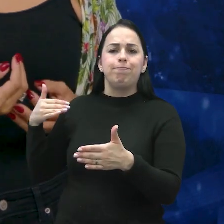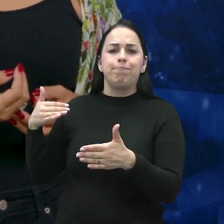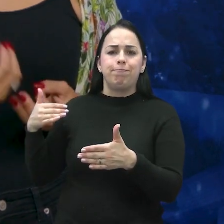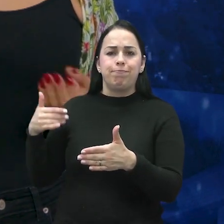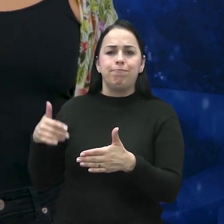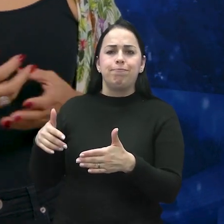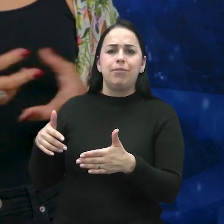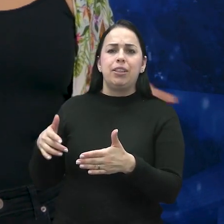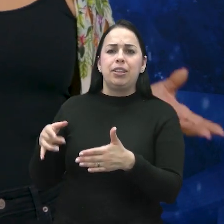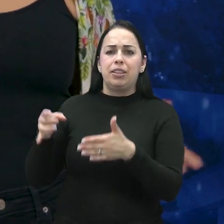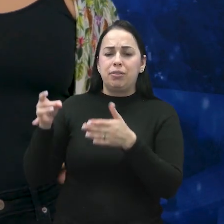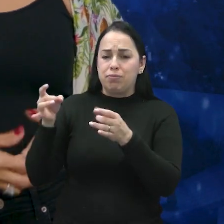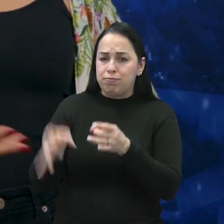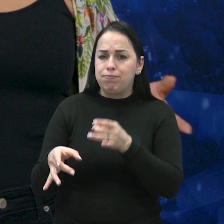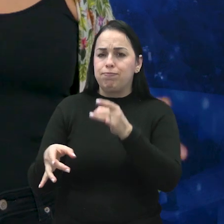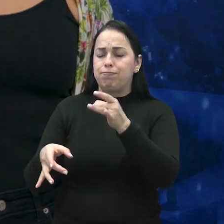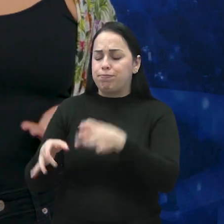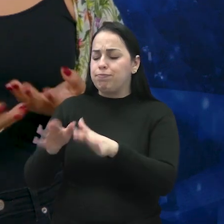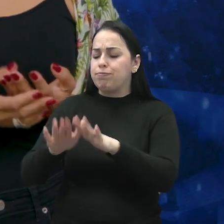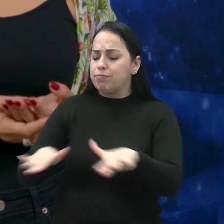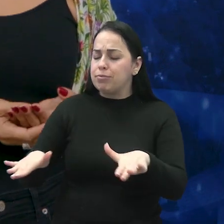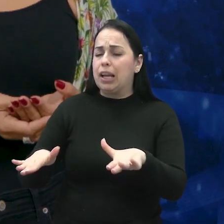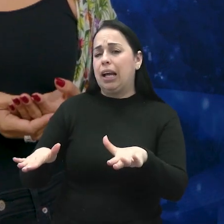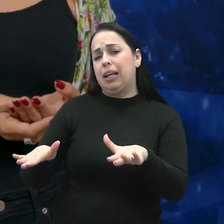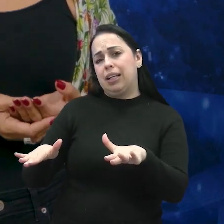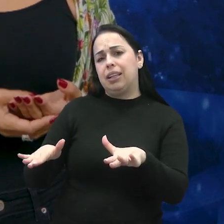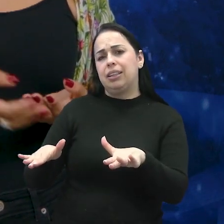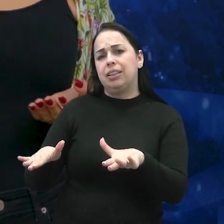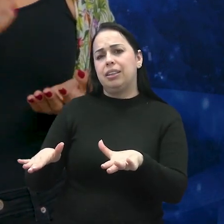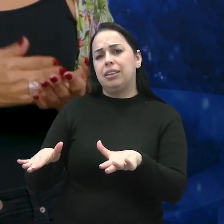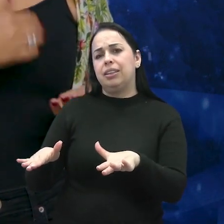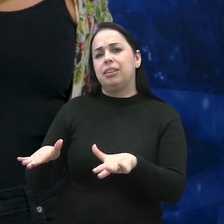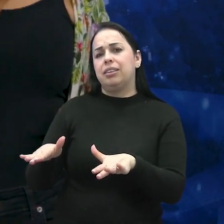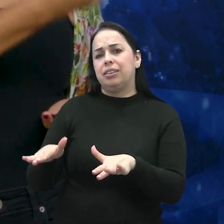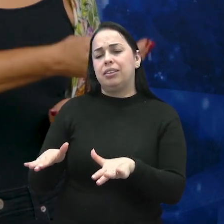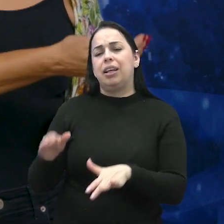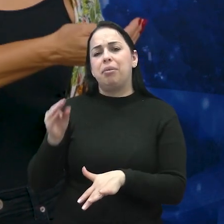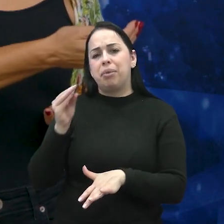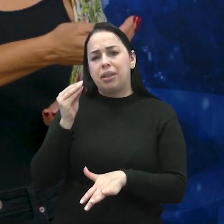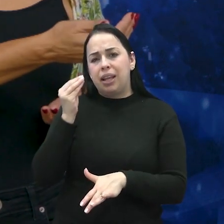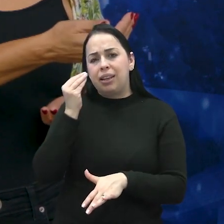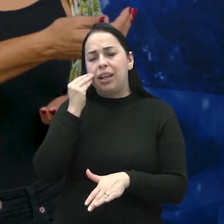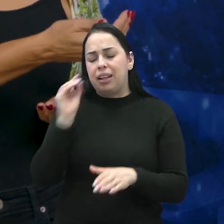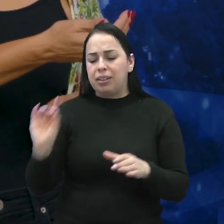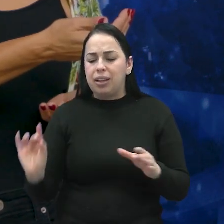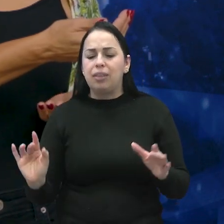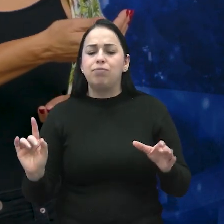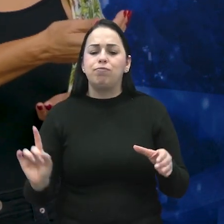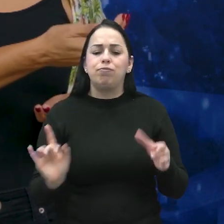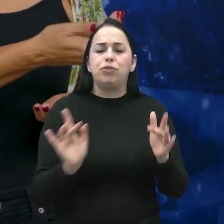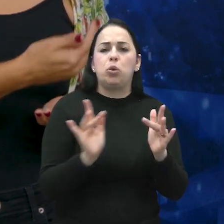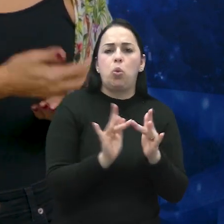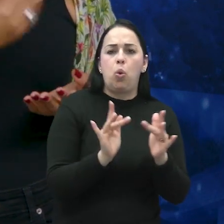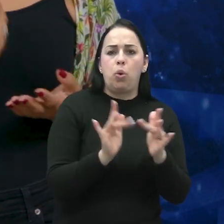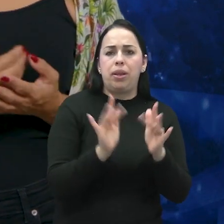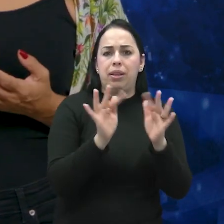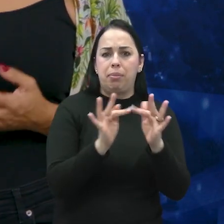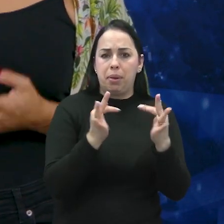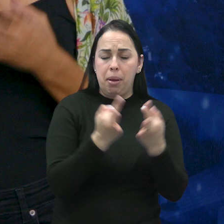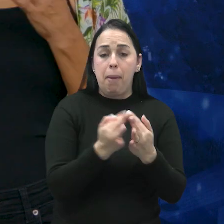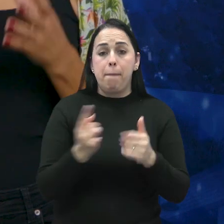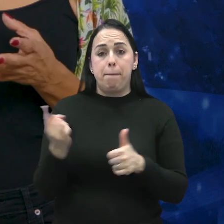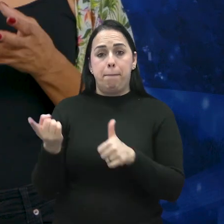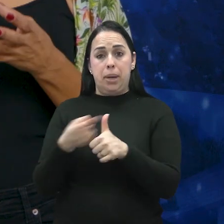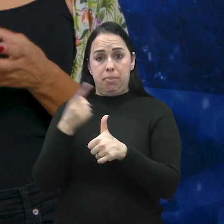sua vida, na sua pequena idade, a tentativa de uma reinserção familiar, porque o ECA